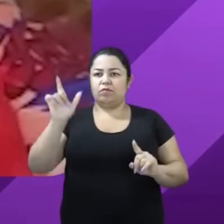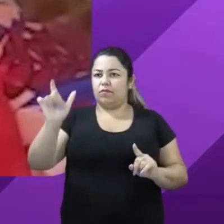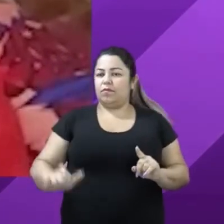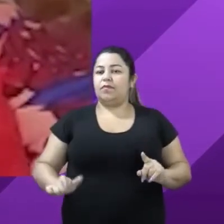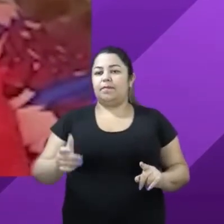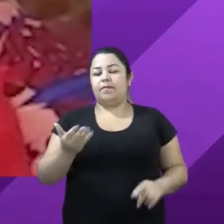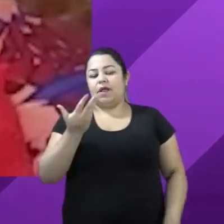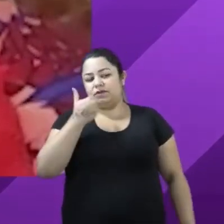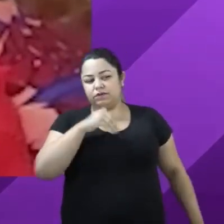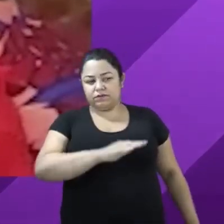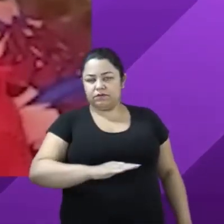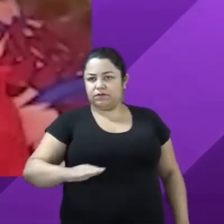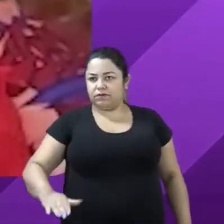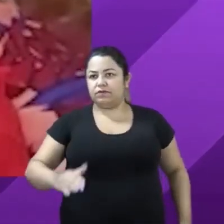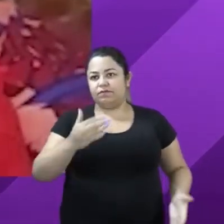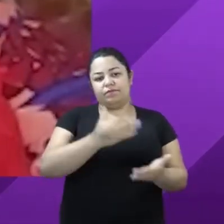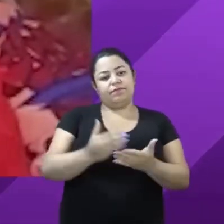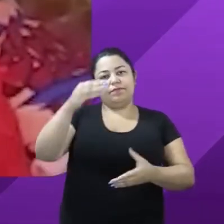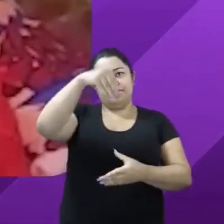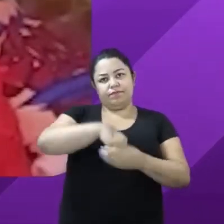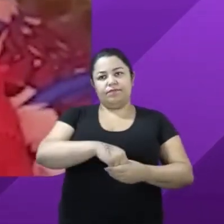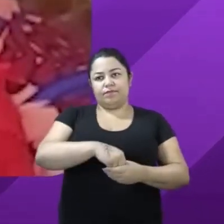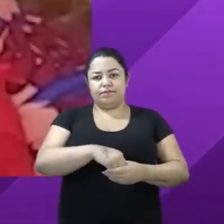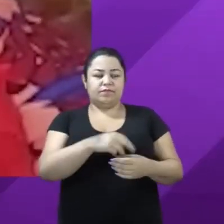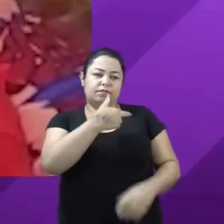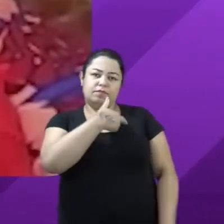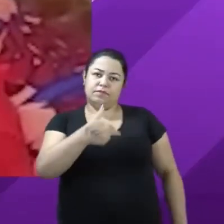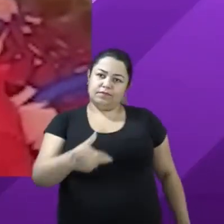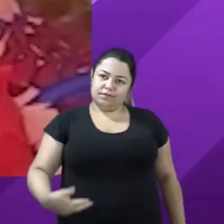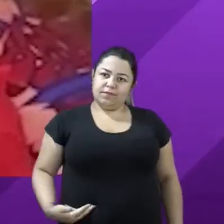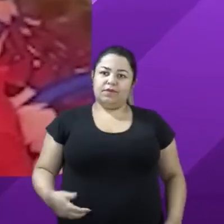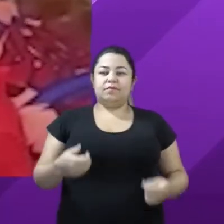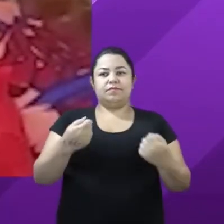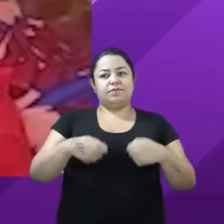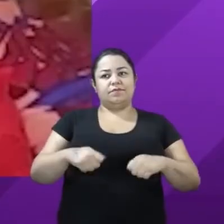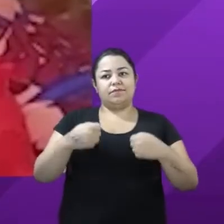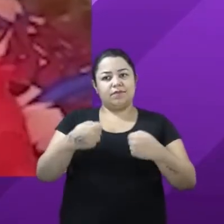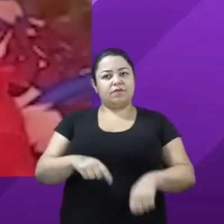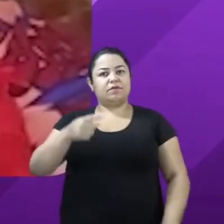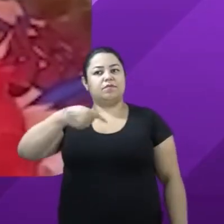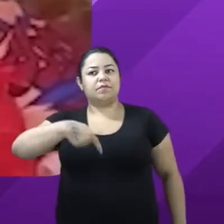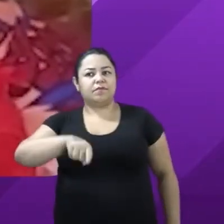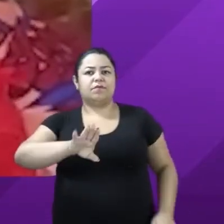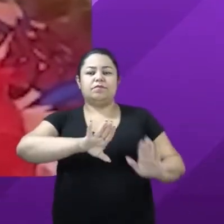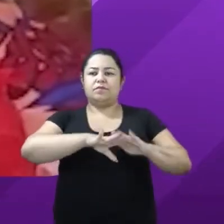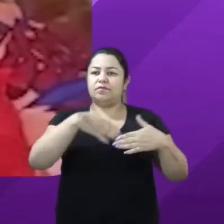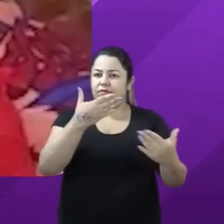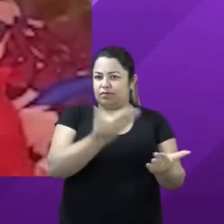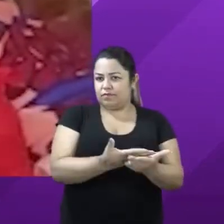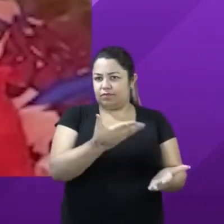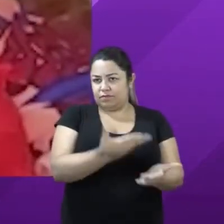nossas crianças que se iniciam dentro da nossa religião, né, que precisam de ir para as escolas, que precisam, às vezes,